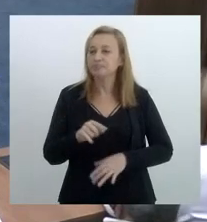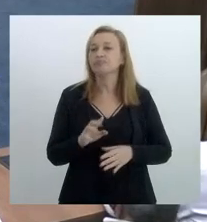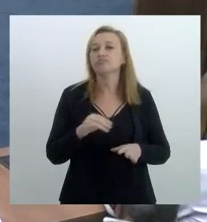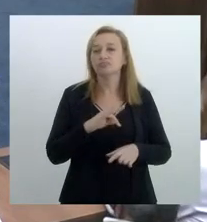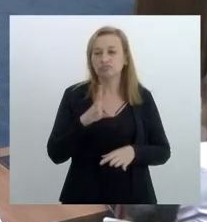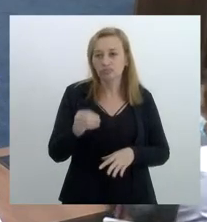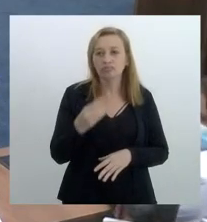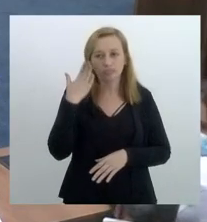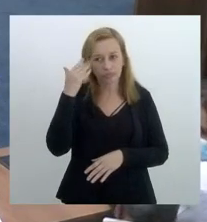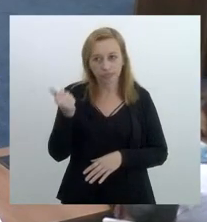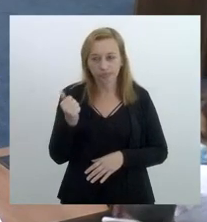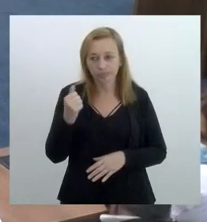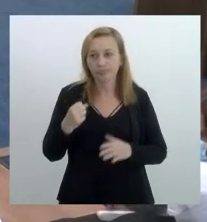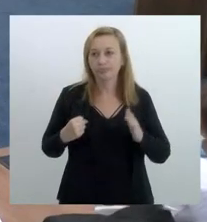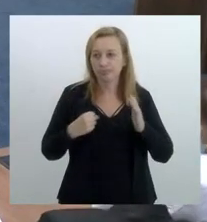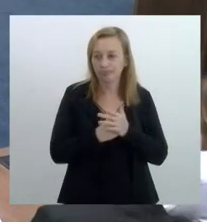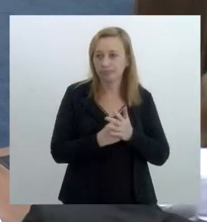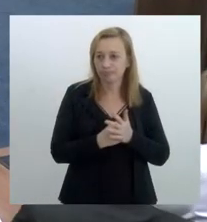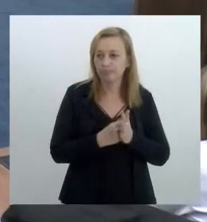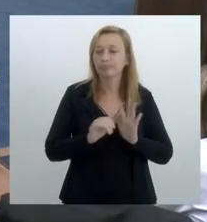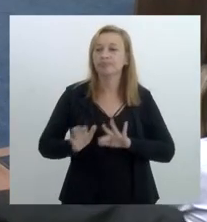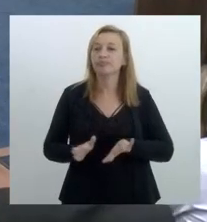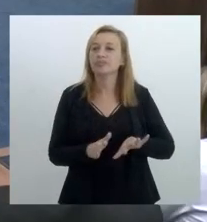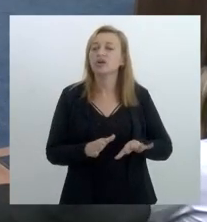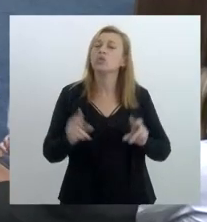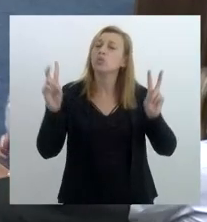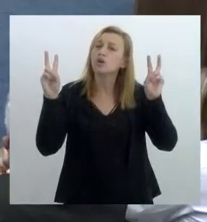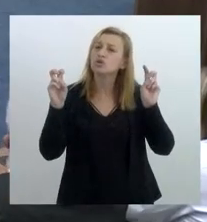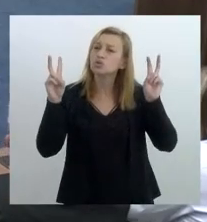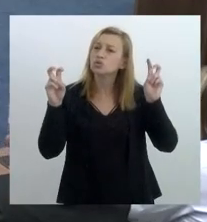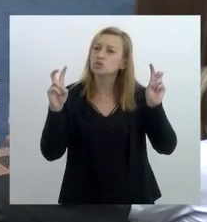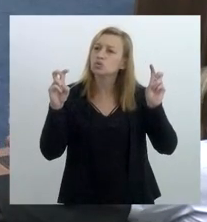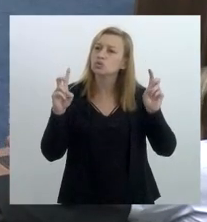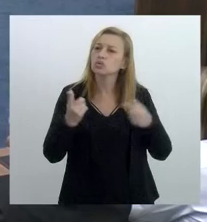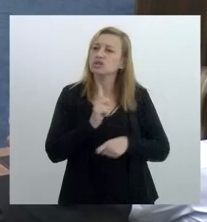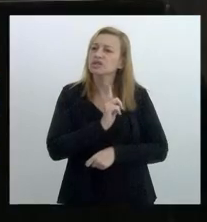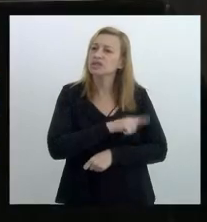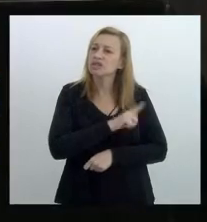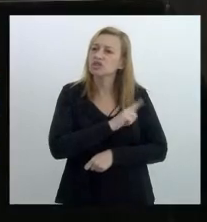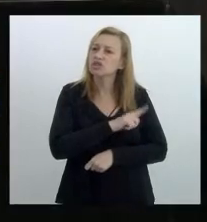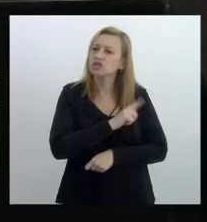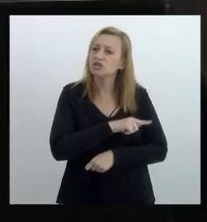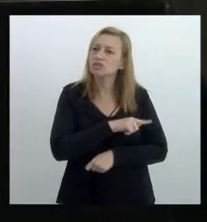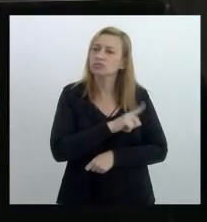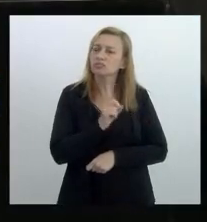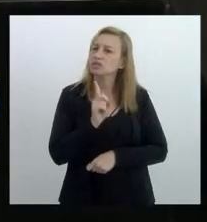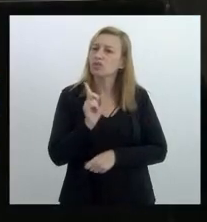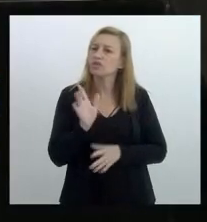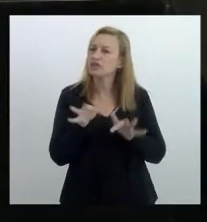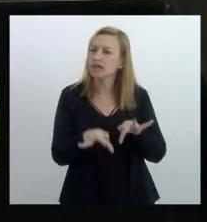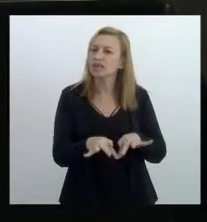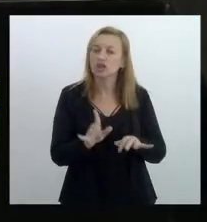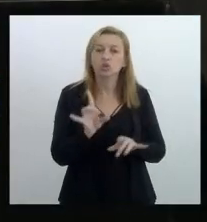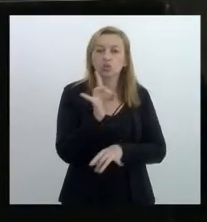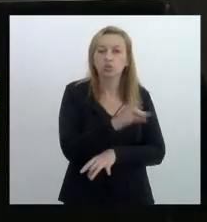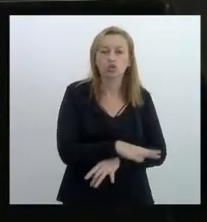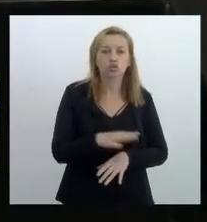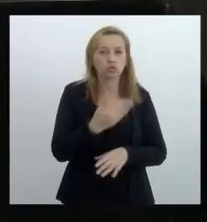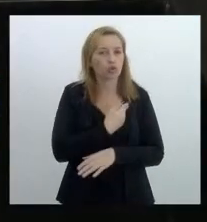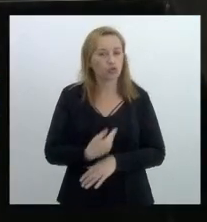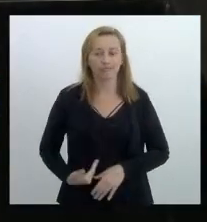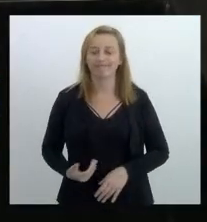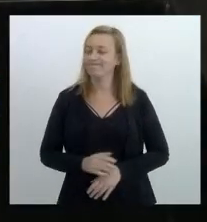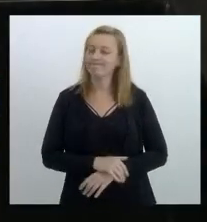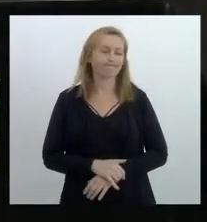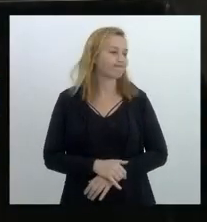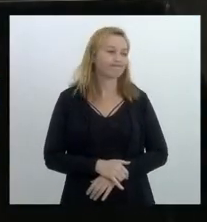tudo isso, quanto impactou. Mas a questão da gestão, ela não se encerra no último governo.